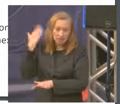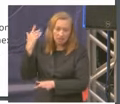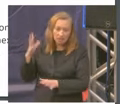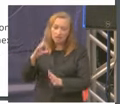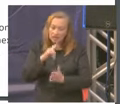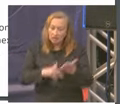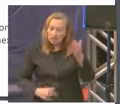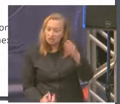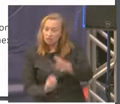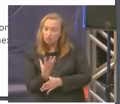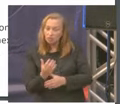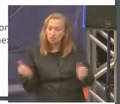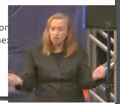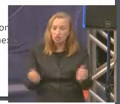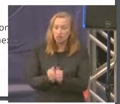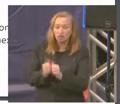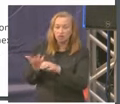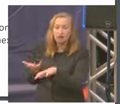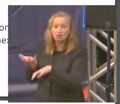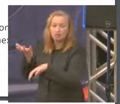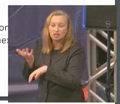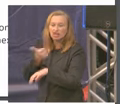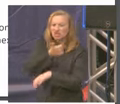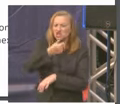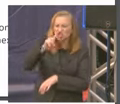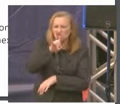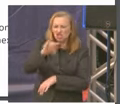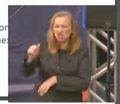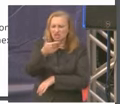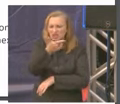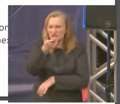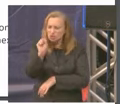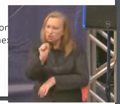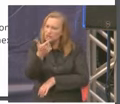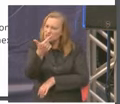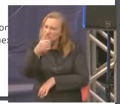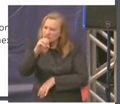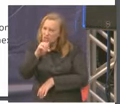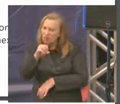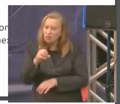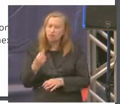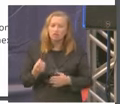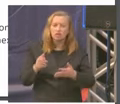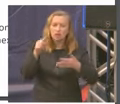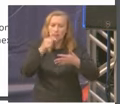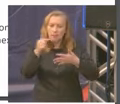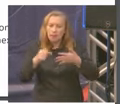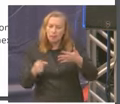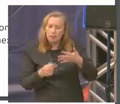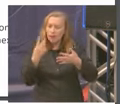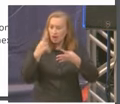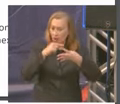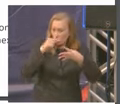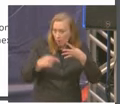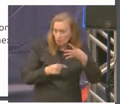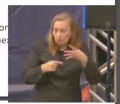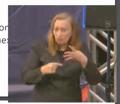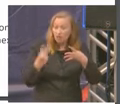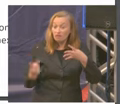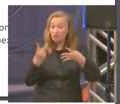dos presidentes da República no dia 19, 18, 19. Eles tocaram em quatro pontos. Valorização dos